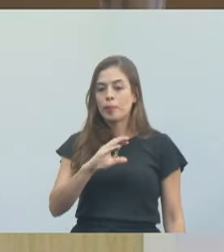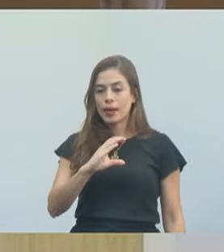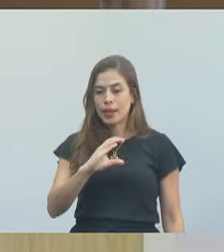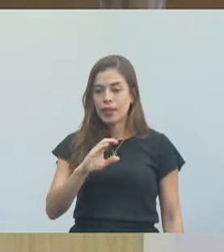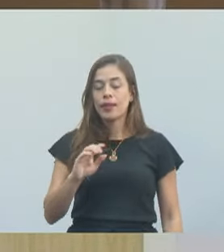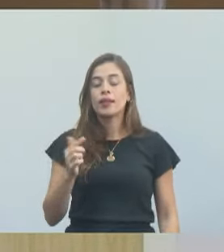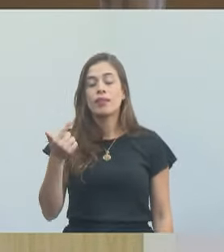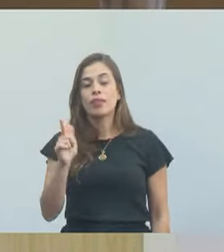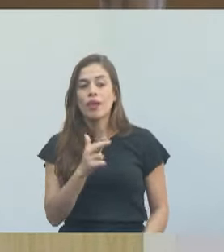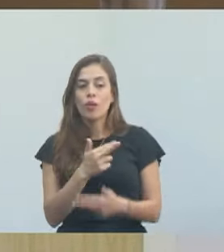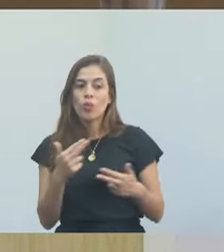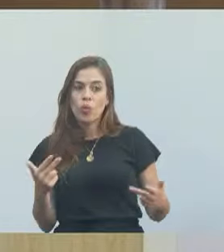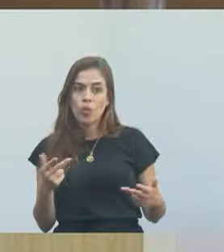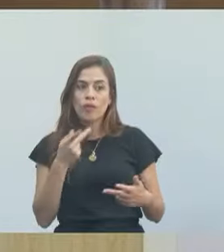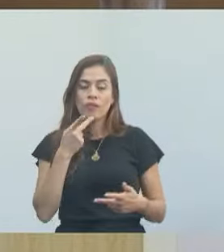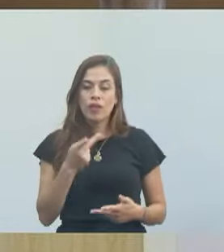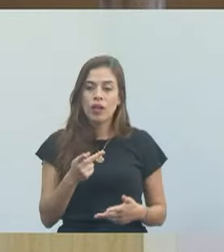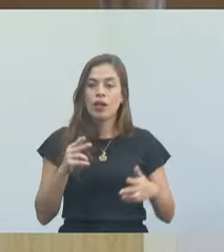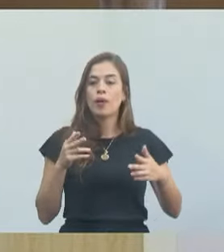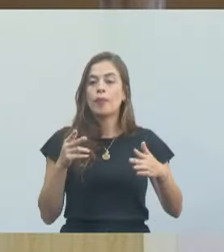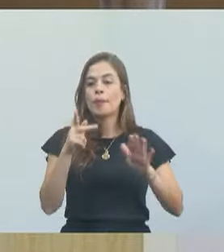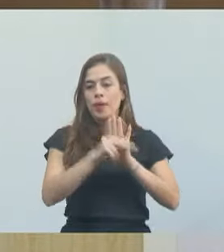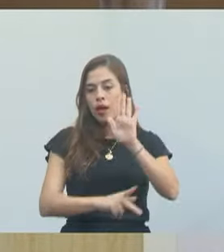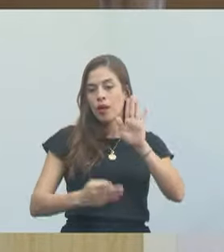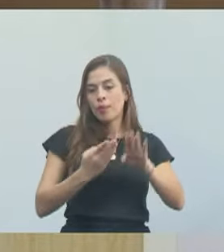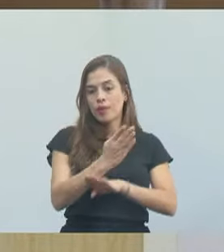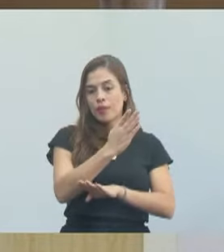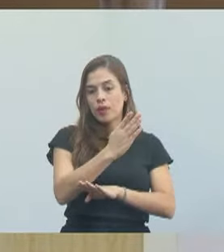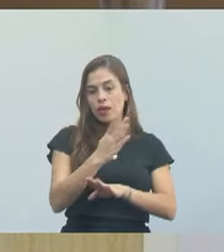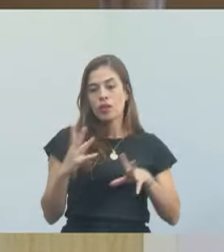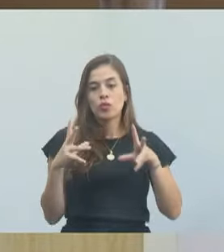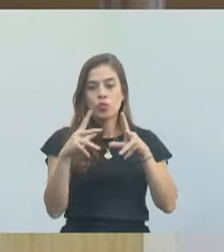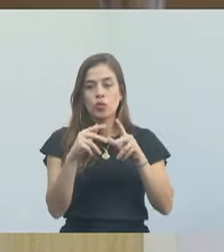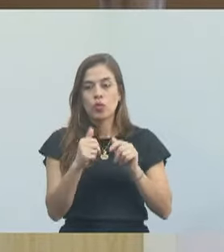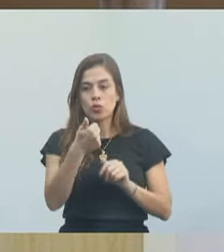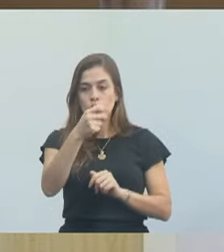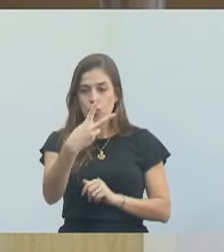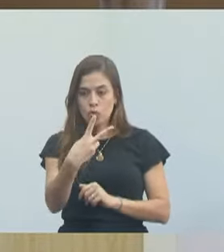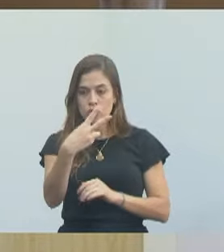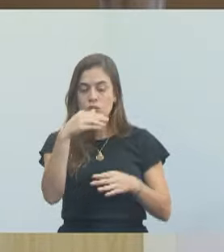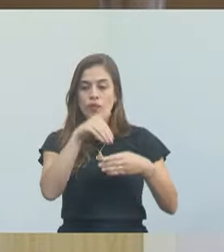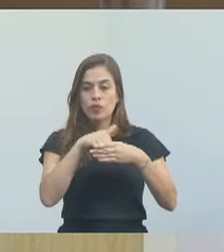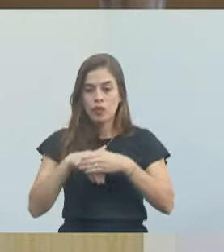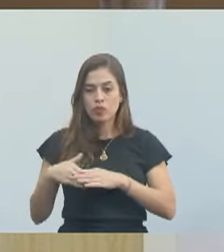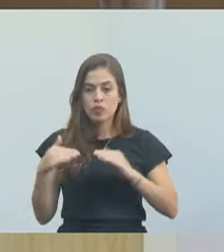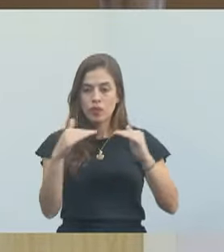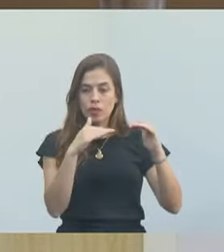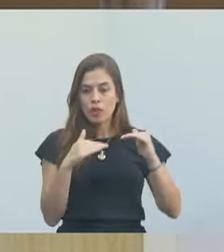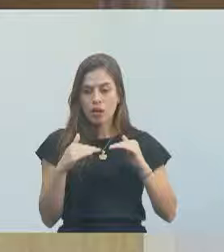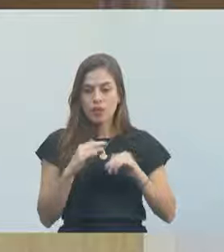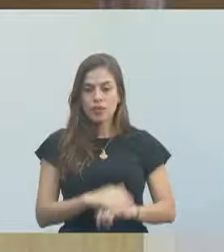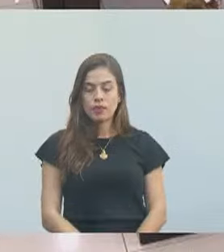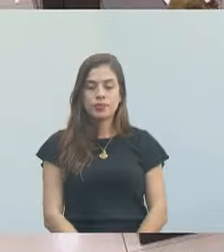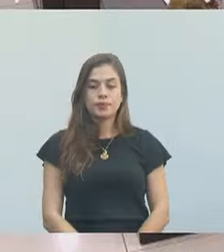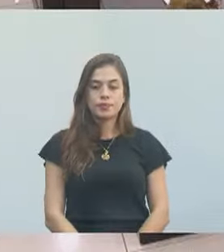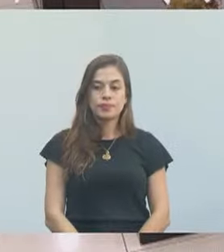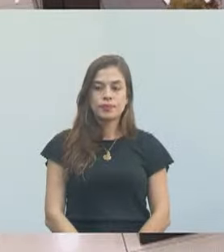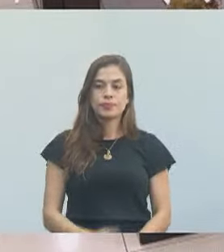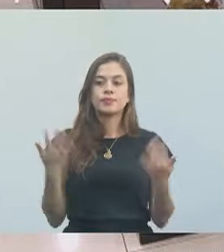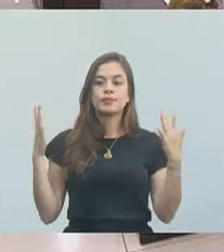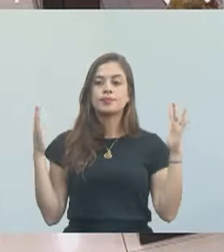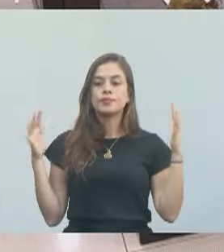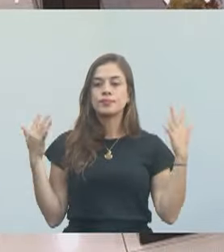dá outras providências. O projeto foi aprovado por unanimidade, foram 12 votos favoráveis.